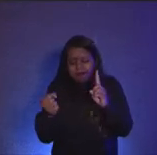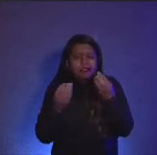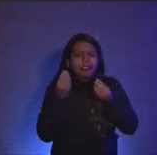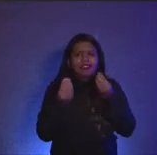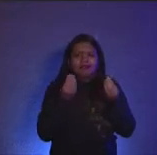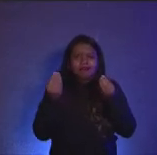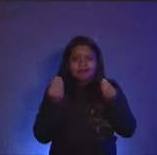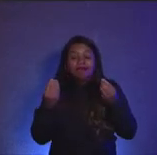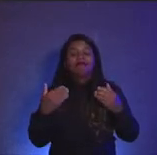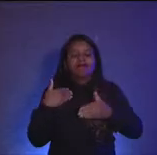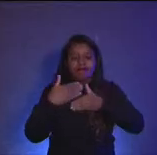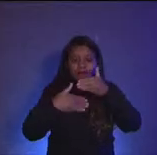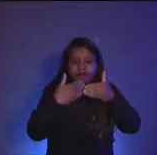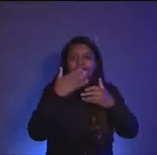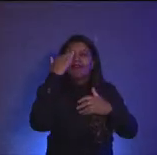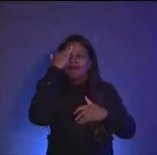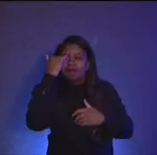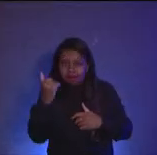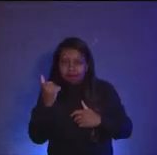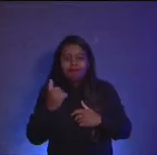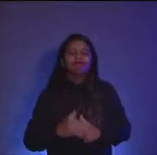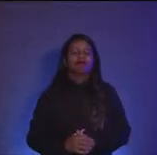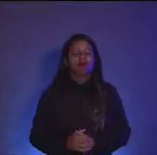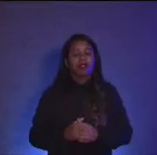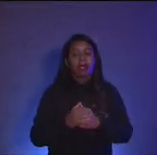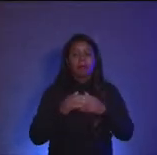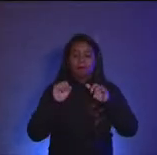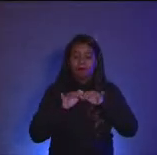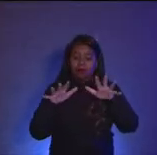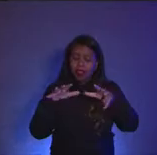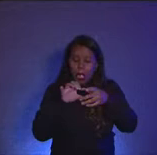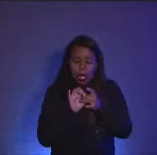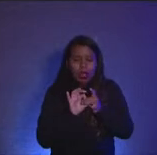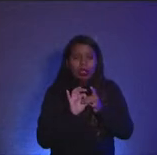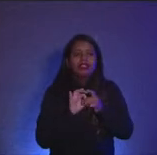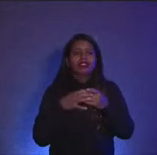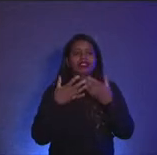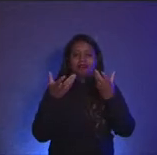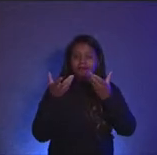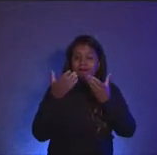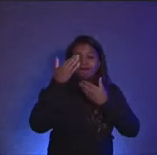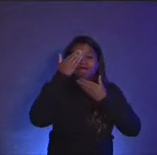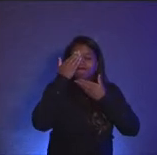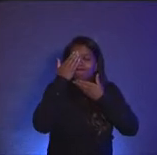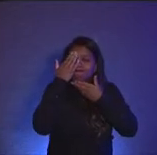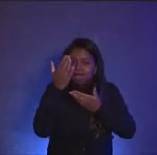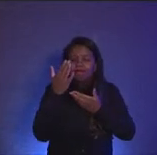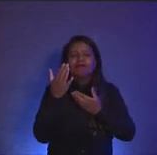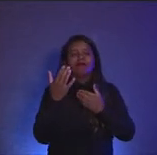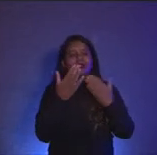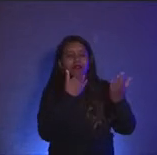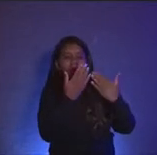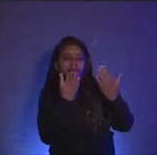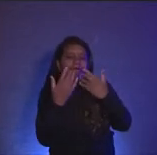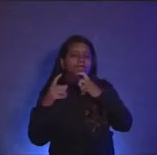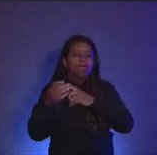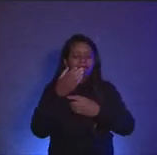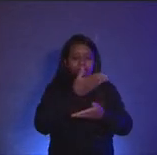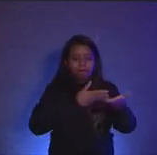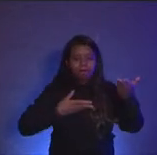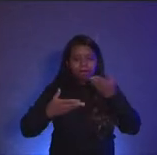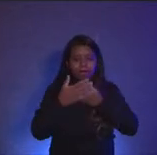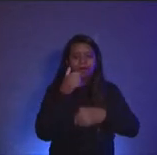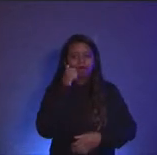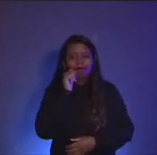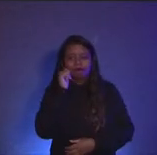curso, e aí encontrou o Vitor. Eu agradeço essa rede, esse apoio, esse ensino entre mulheres, e a ideia brilhante que o Vitor teve